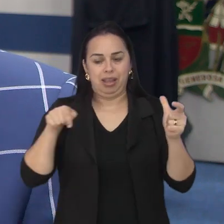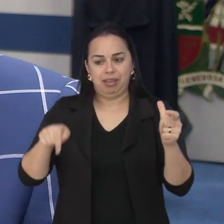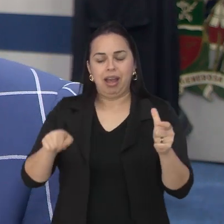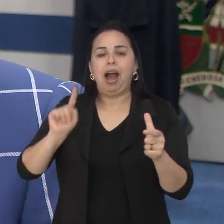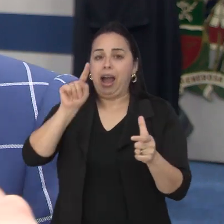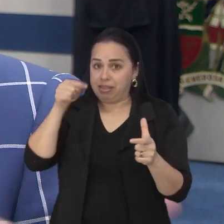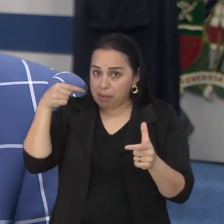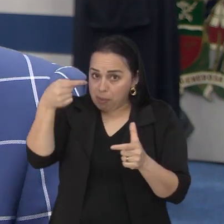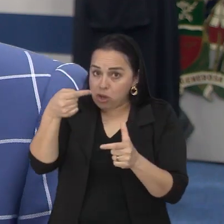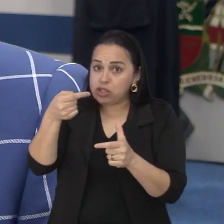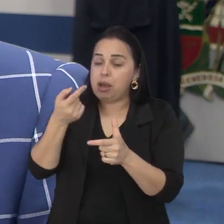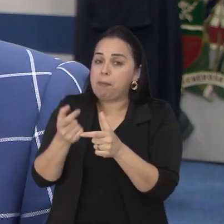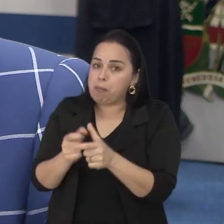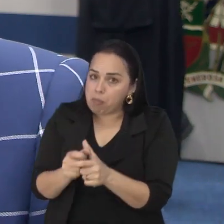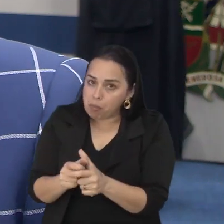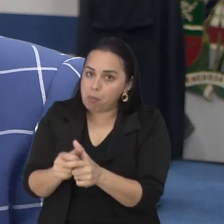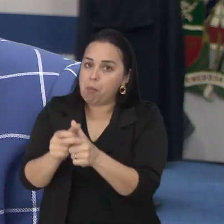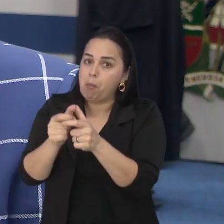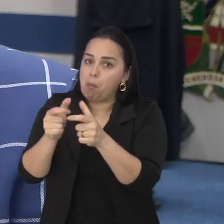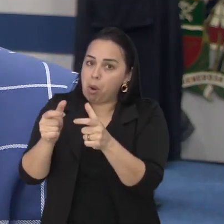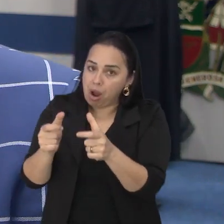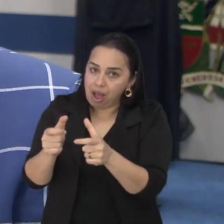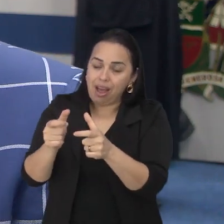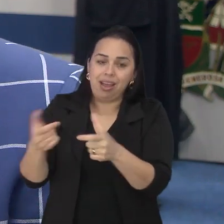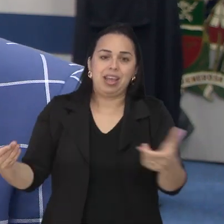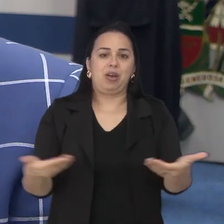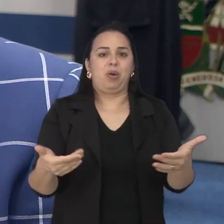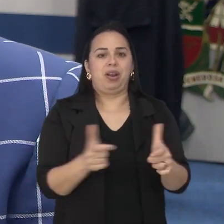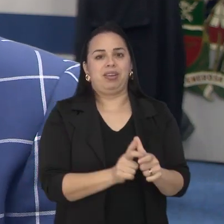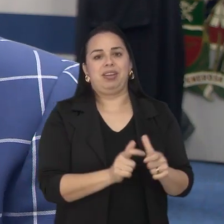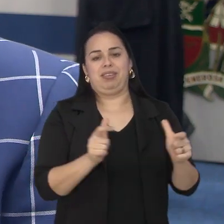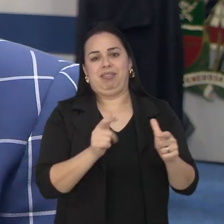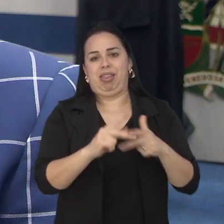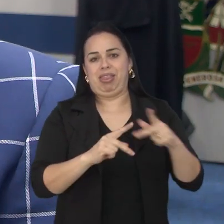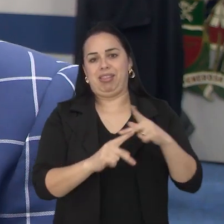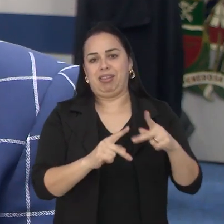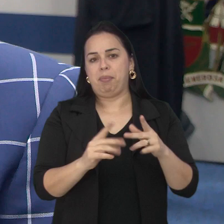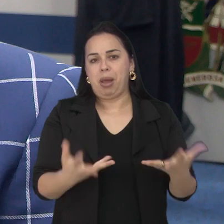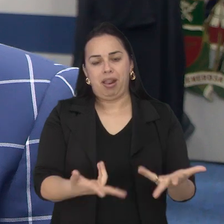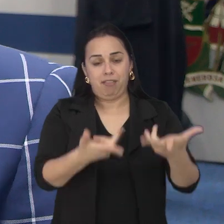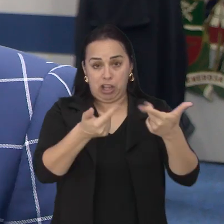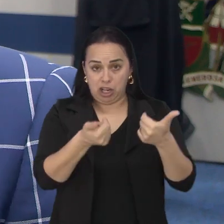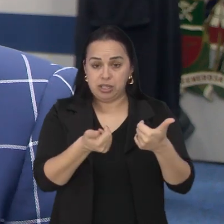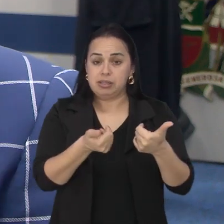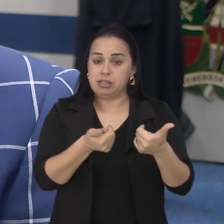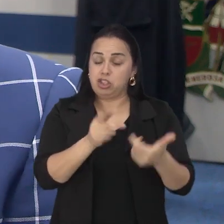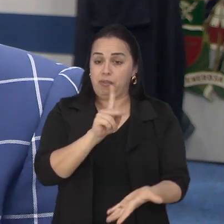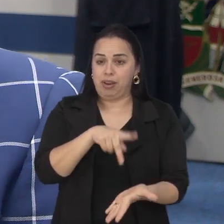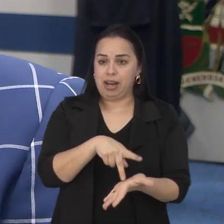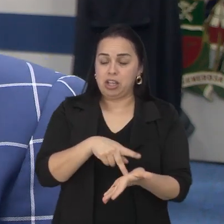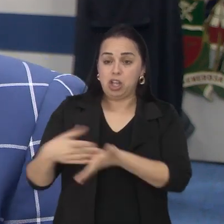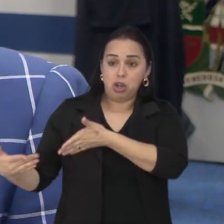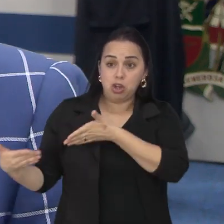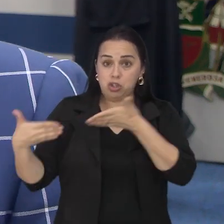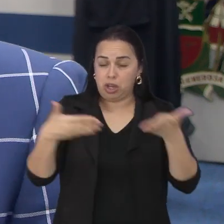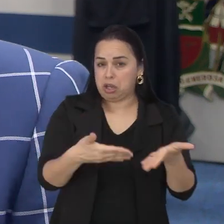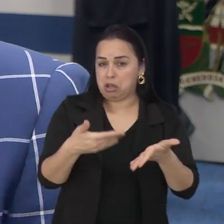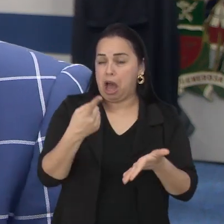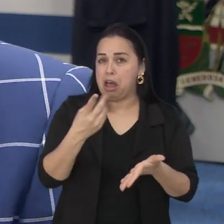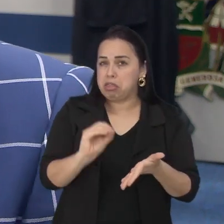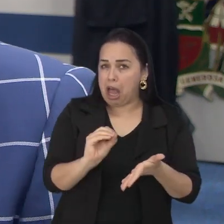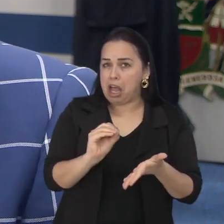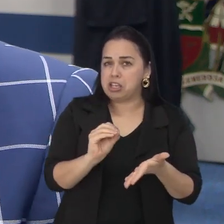passei por uma outra um pouquinho intermediária e hoje, estando aqui em São José dos Campos, é uma cidade incrível. Na verdade, quando eu cheguei